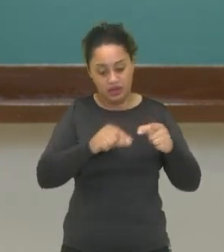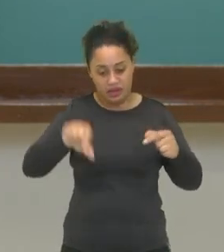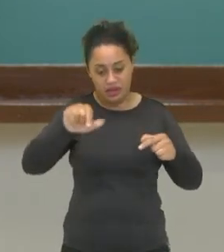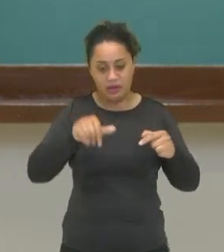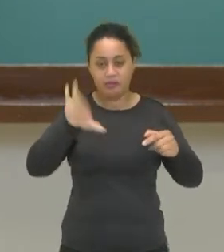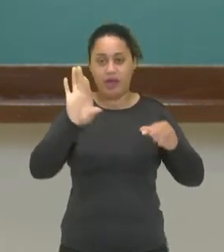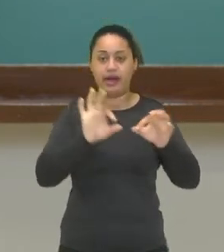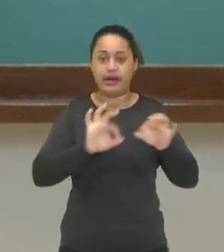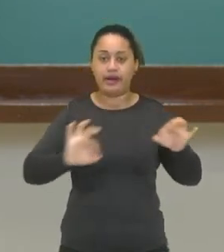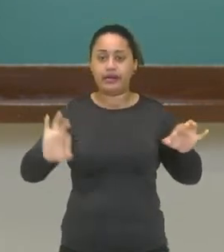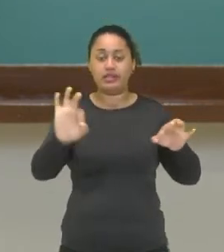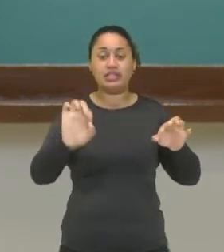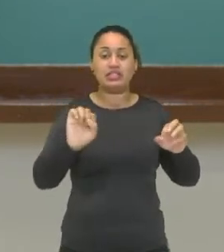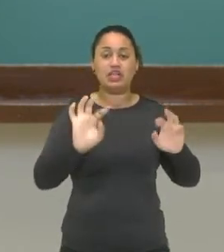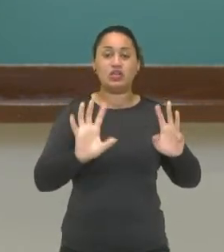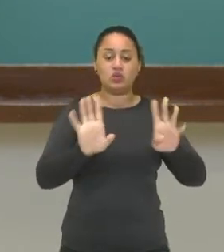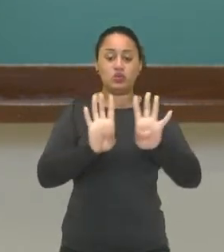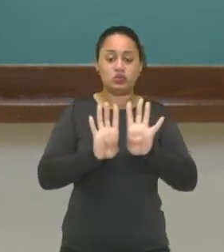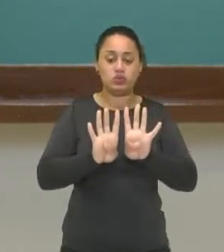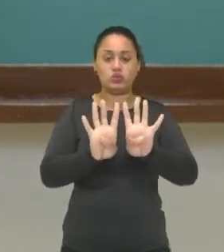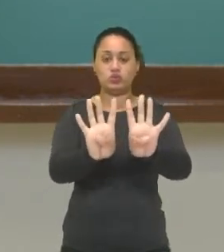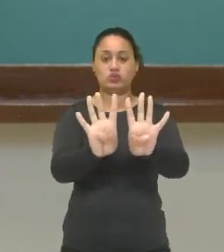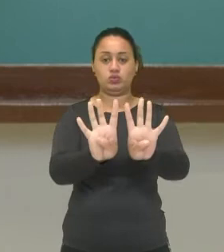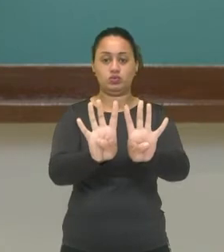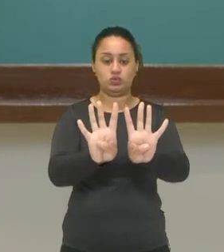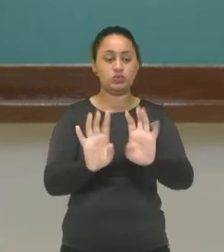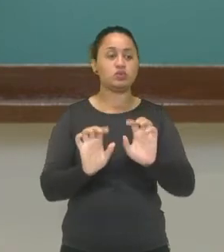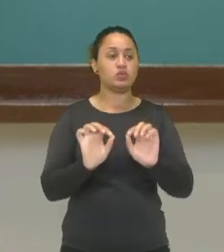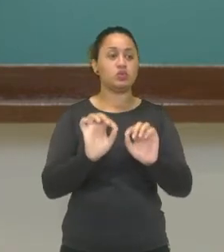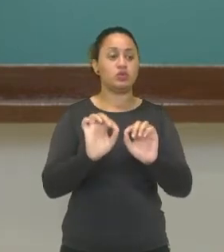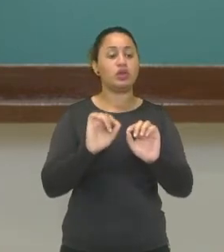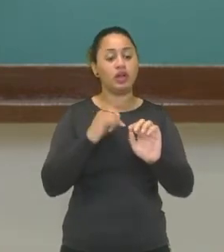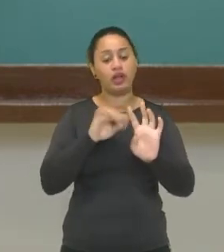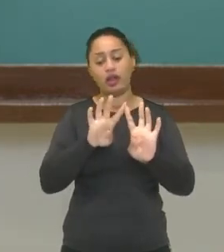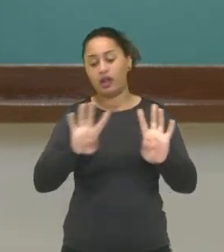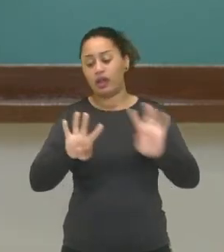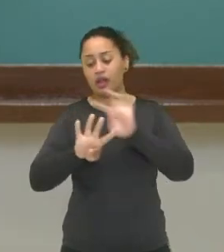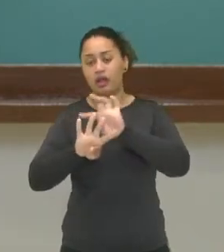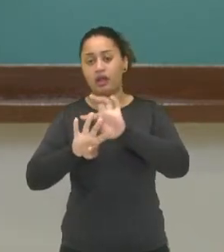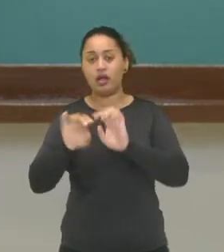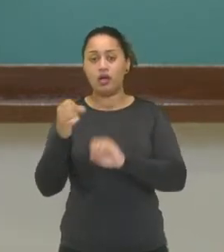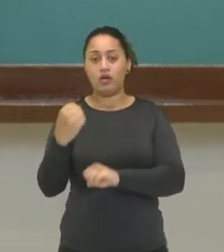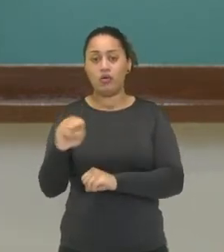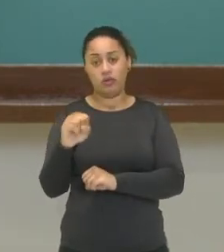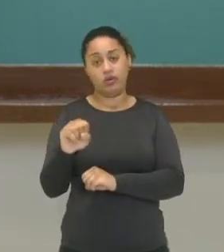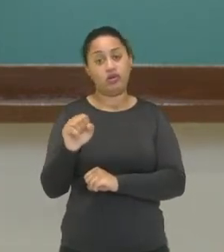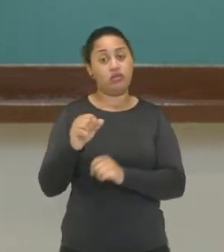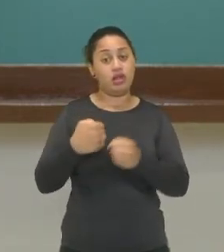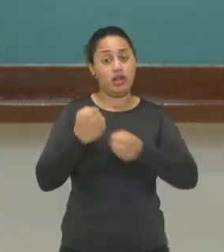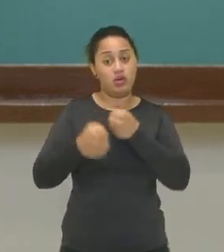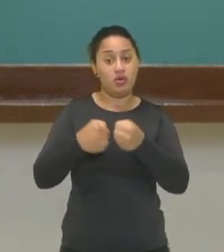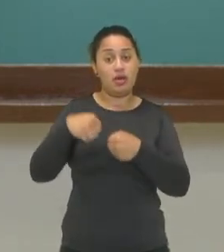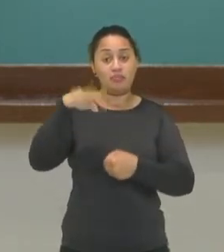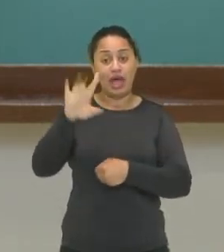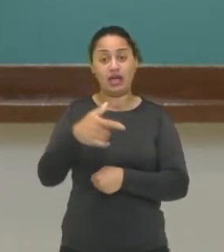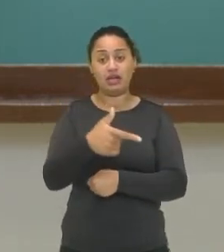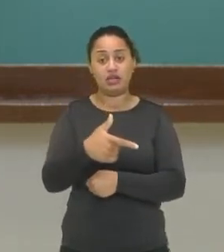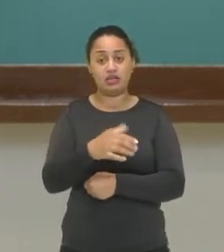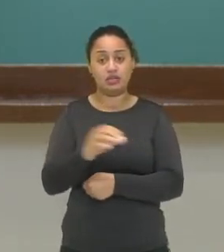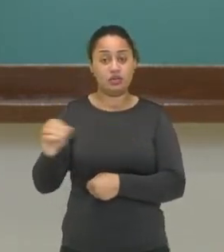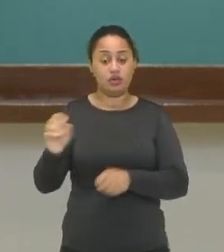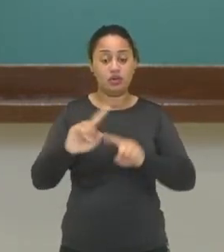todos largassem um do lado do outro, quem está na raia 8 ia correr mais do que 200 metros. Então, por isso, eles largam